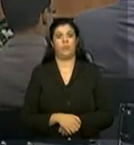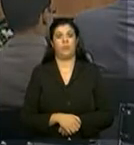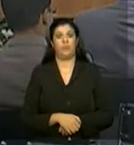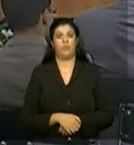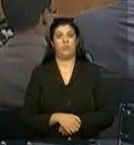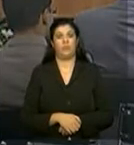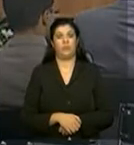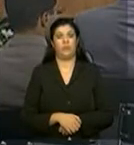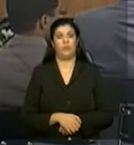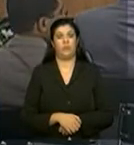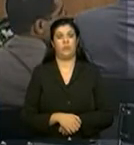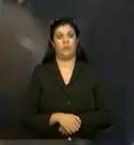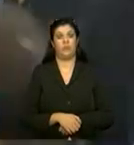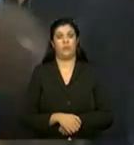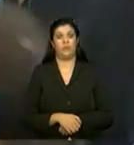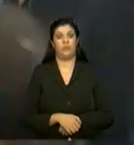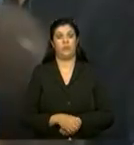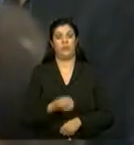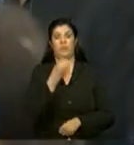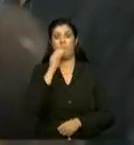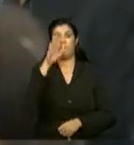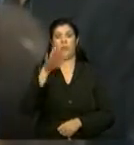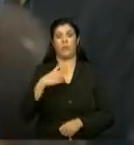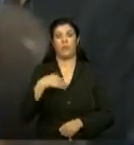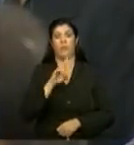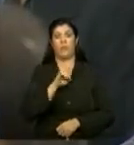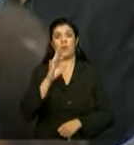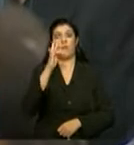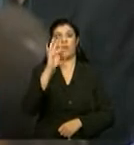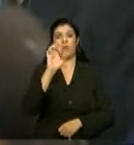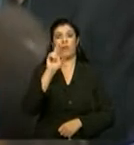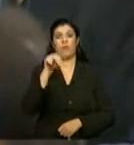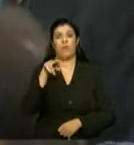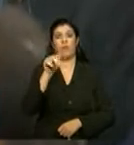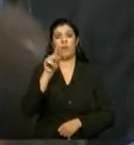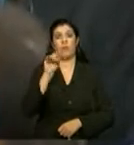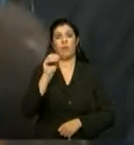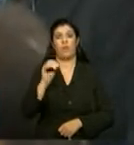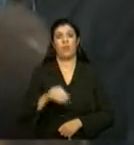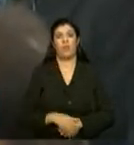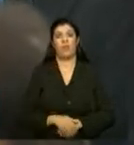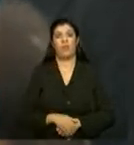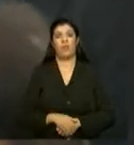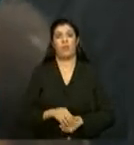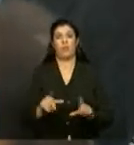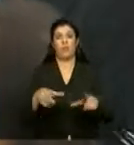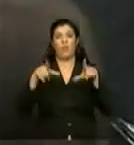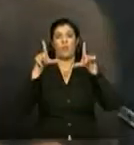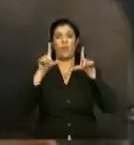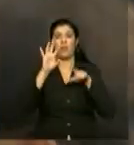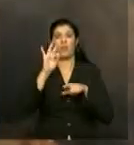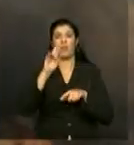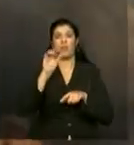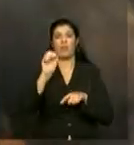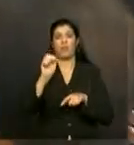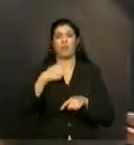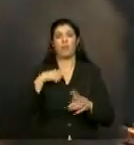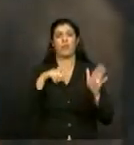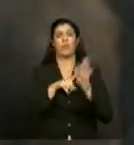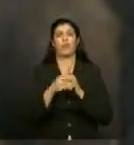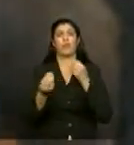boa tarde fernando do portal terra queria fazer uma pergunta para o perito jefferson saber como é que é possível